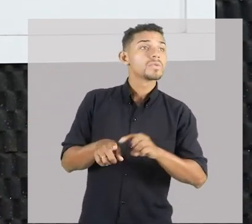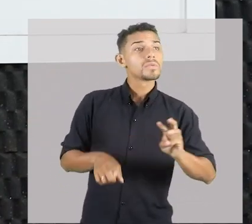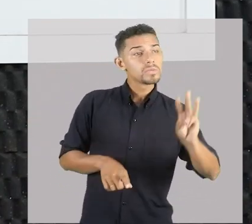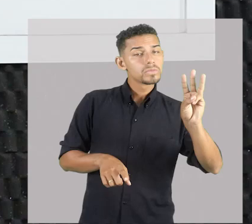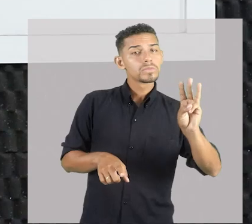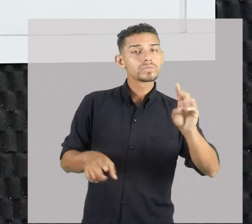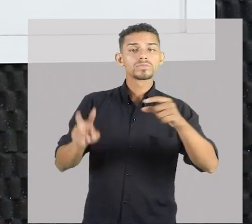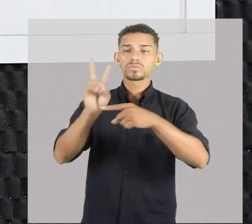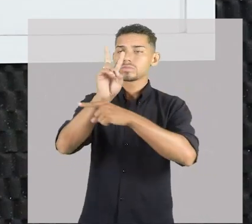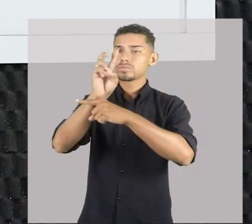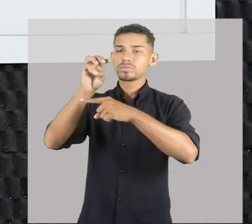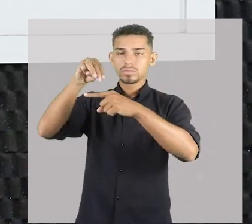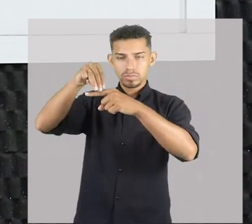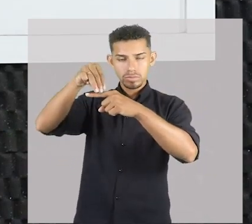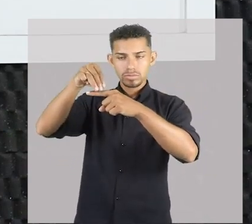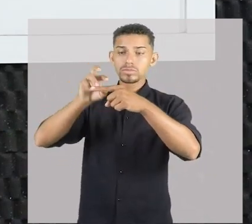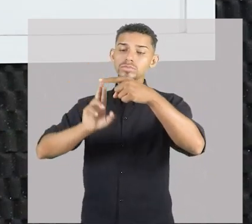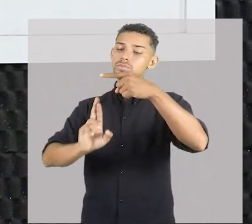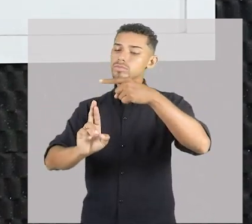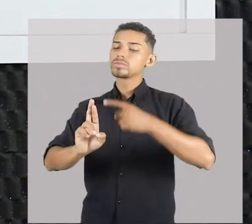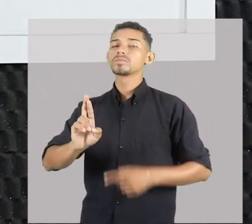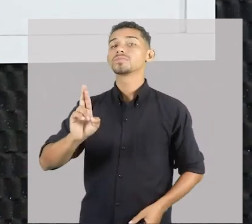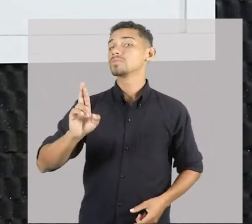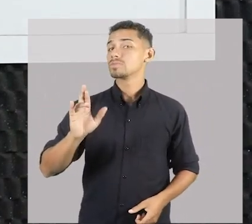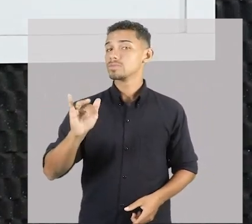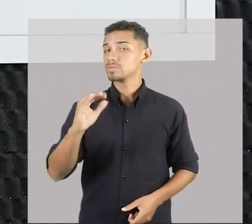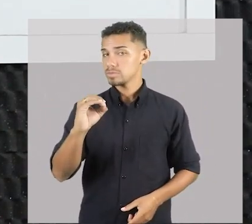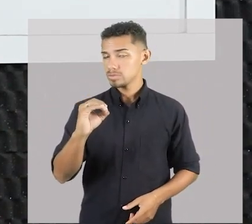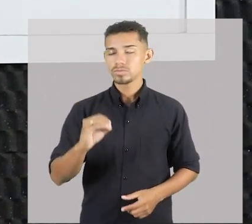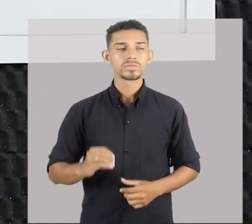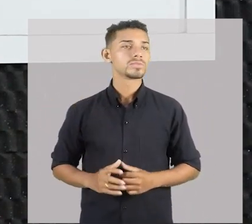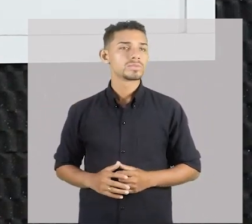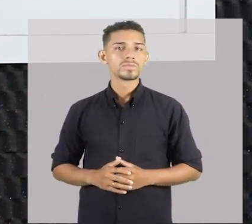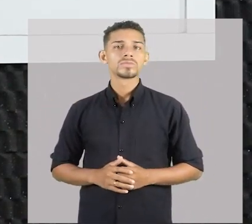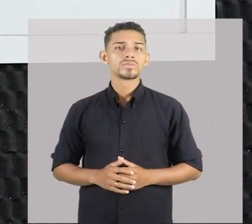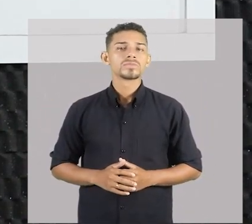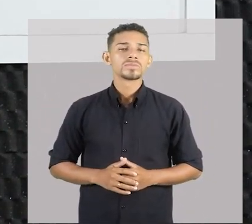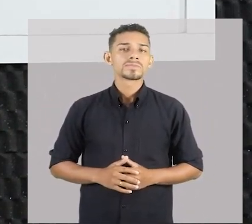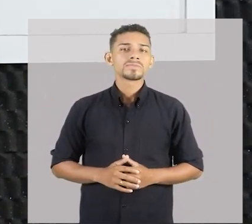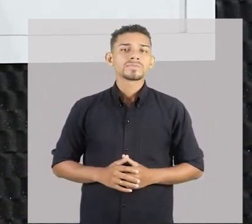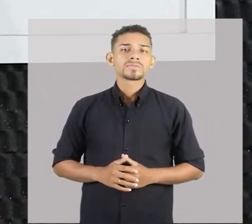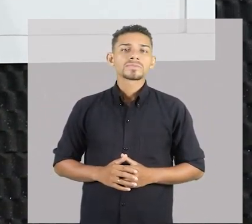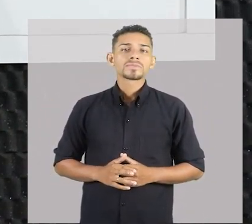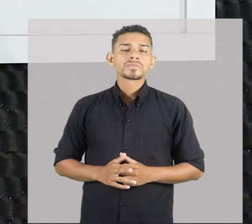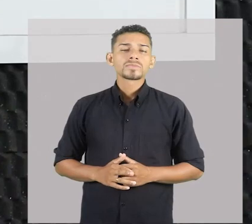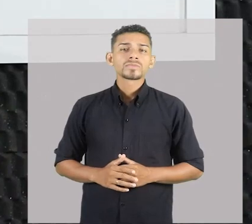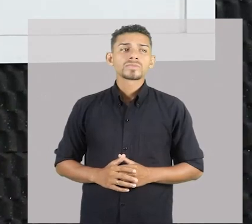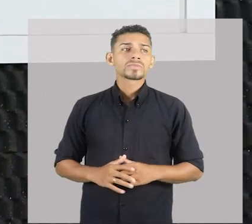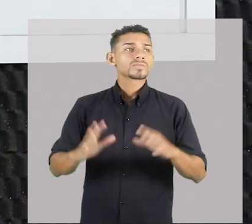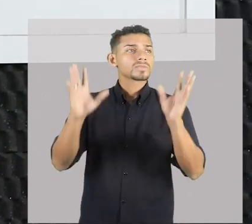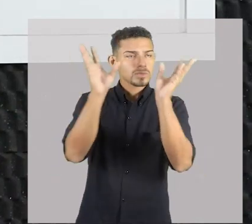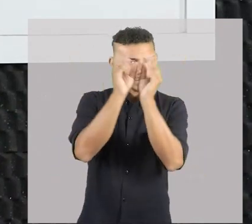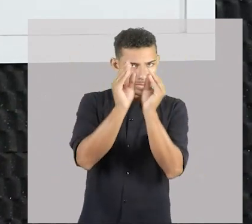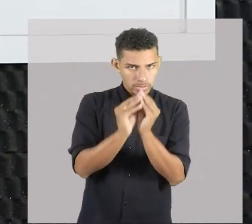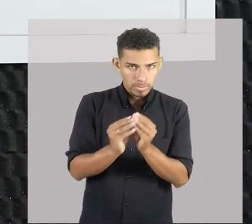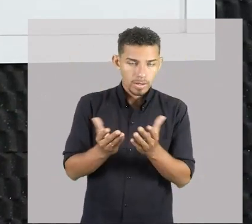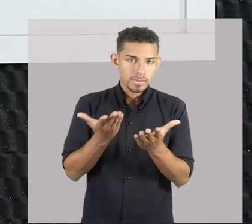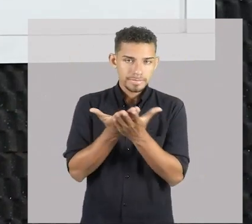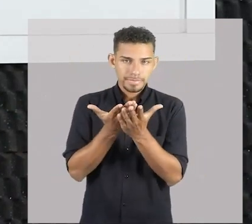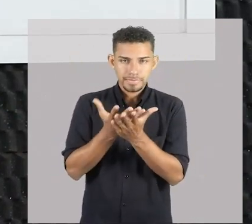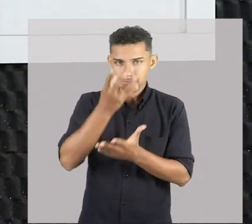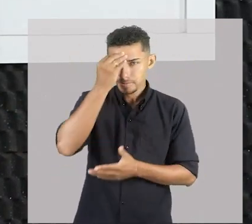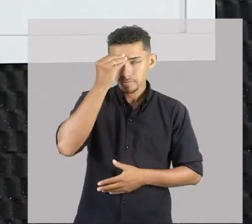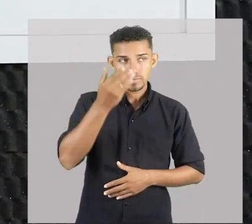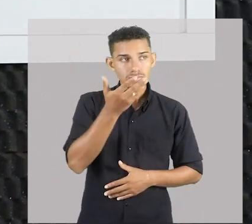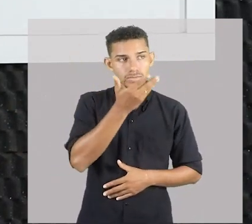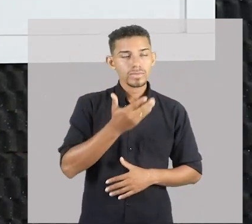média dividido pelo raio. Tá bom? Então aqui é o resuminho da nossa aula de hoje. Vamos fazer o exercício para poder fixar mais